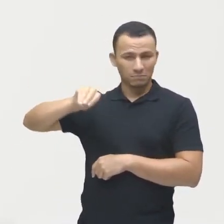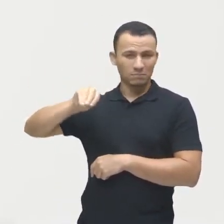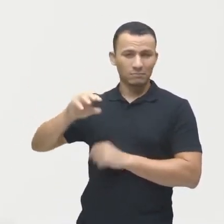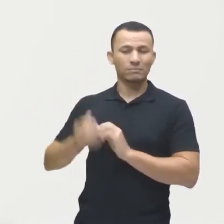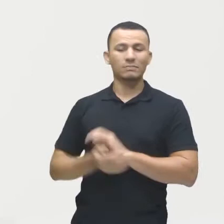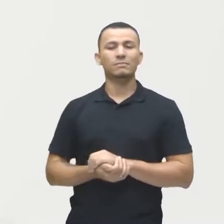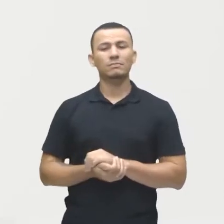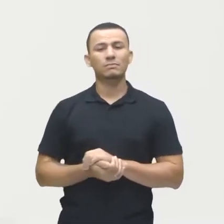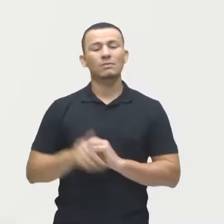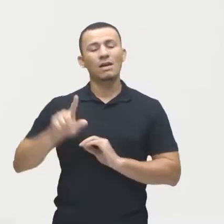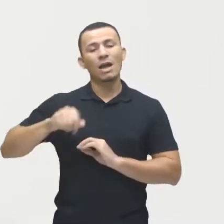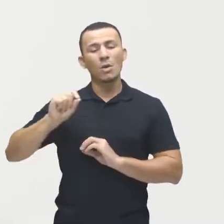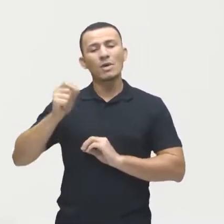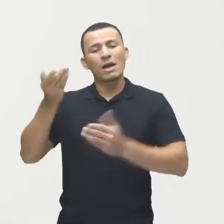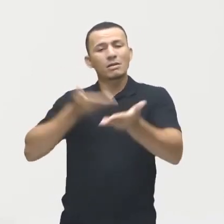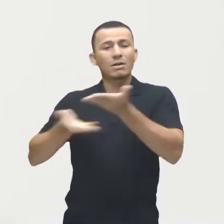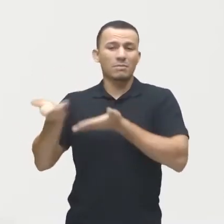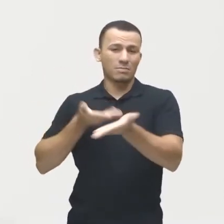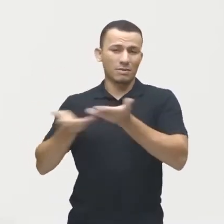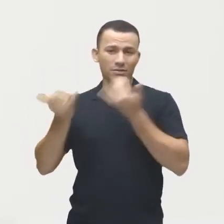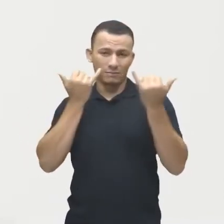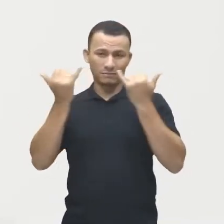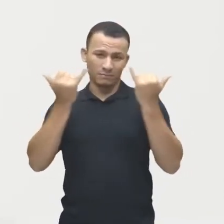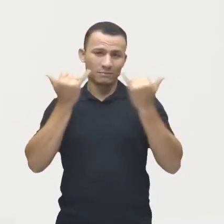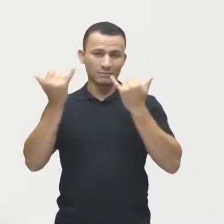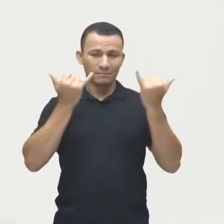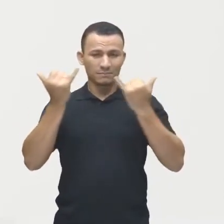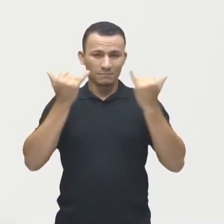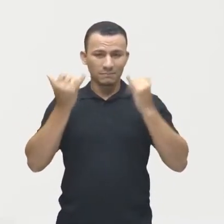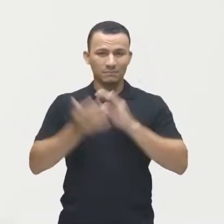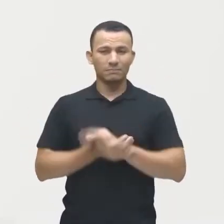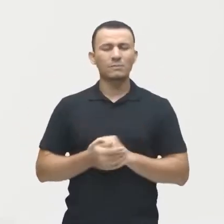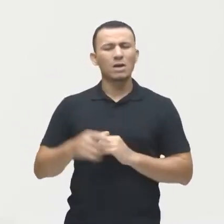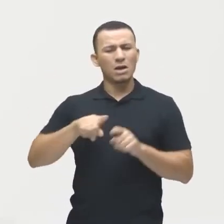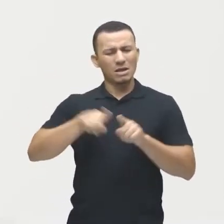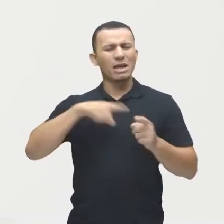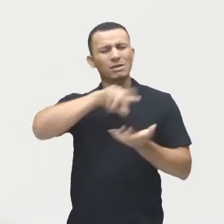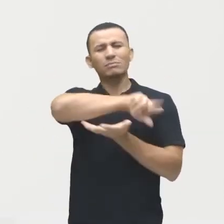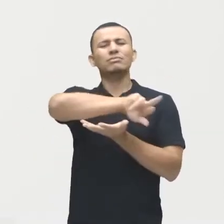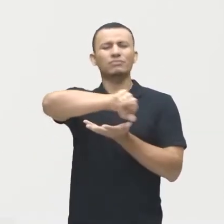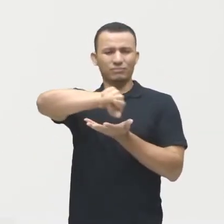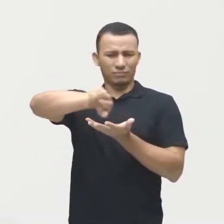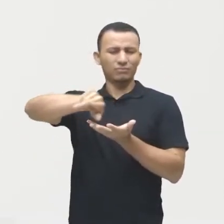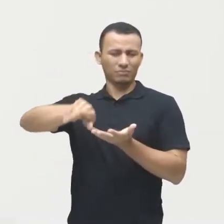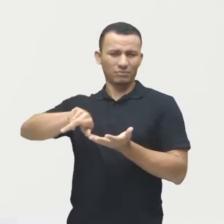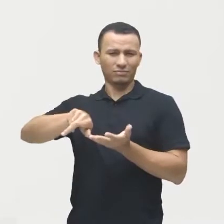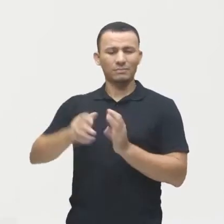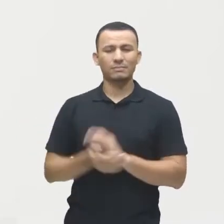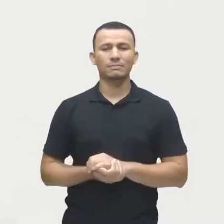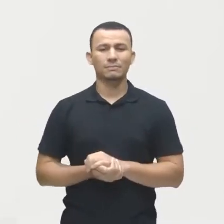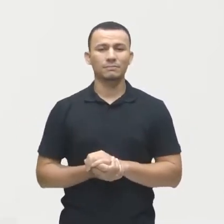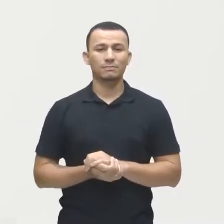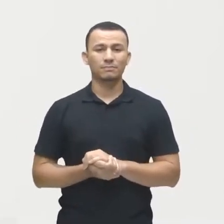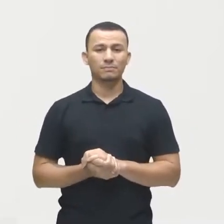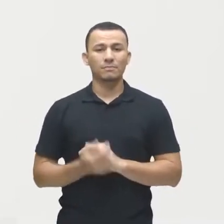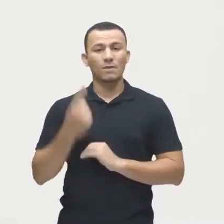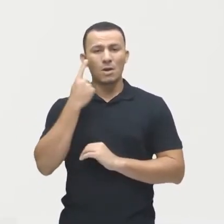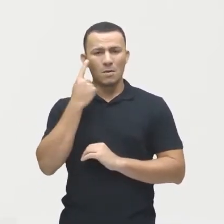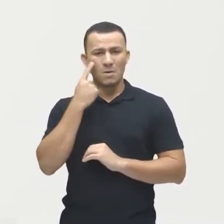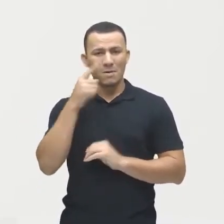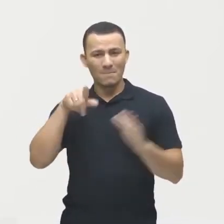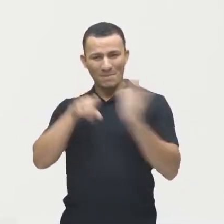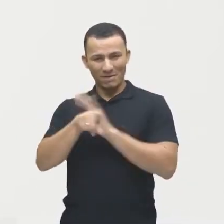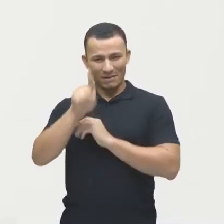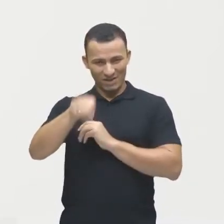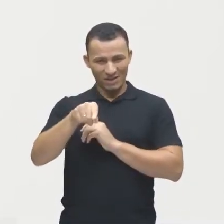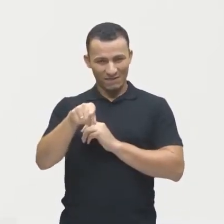troquei informações com ela. Ah, mas tem outros meios de comunicação também. Olha aqui, ó. Alguém já viu